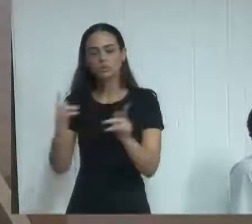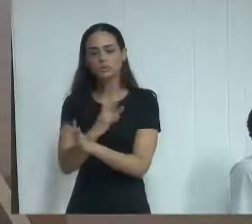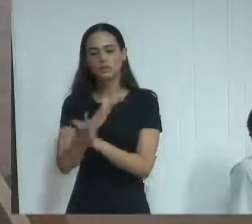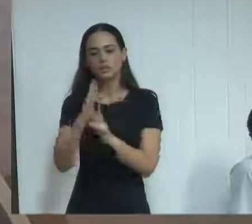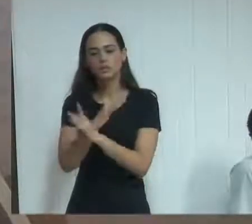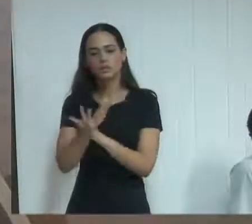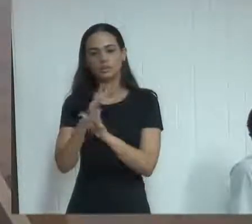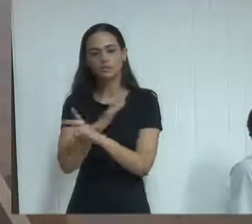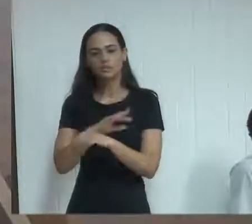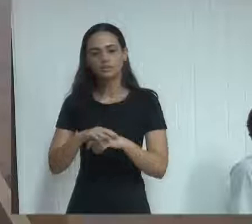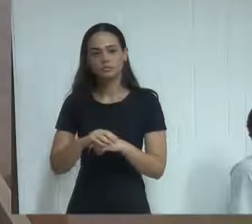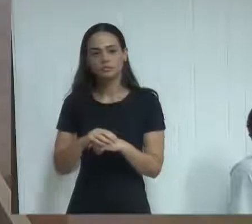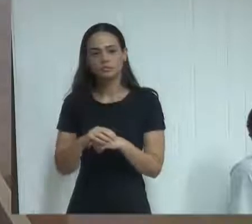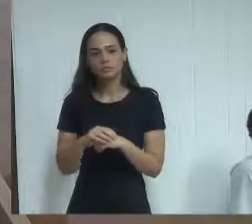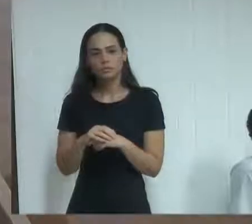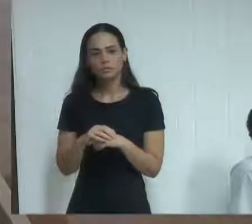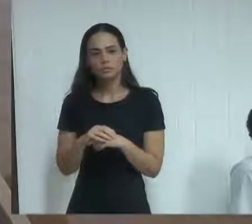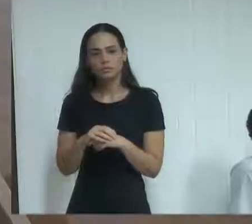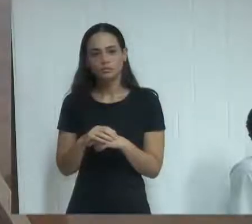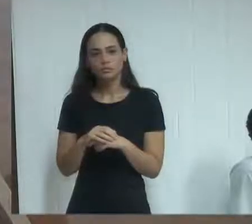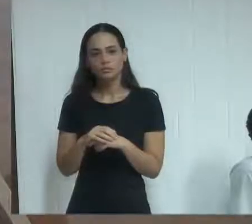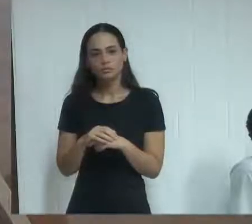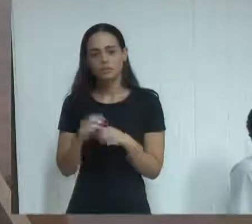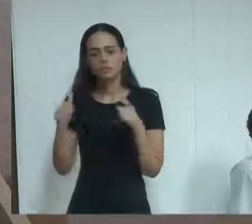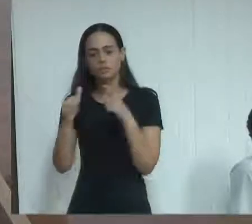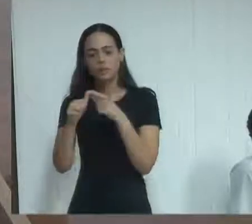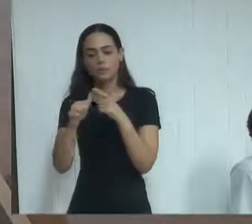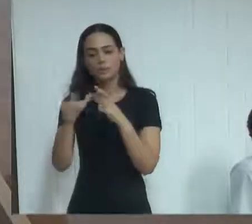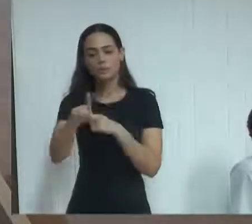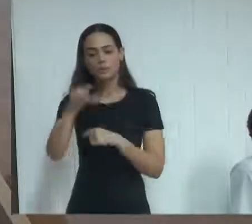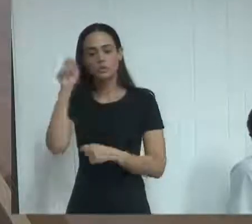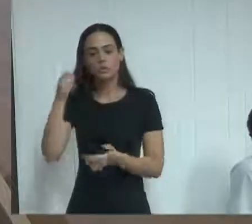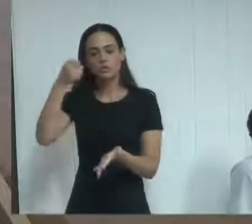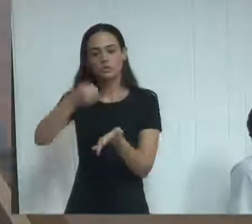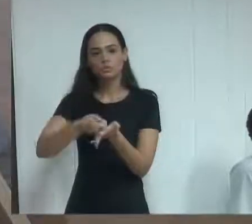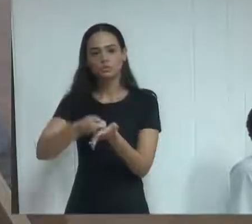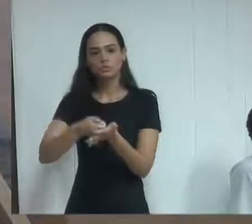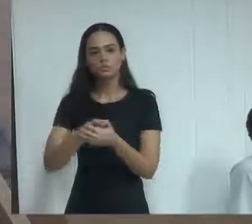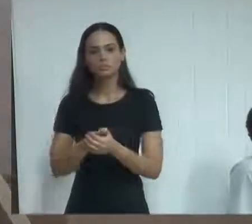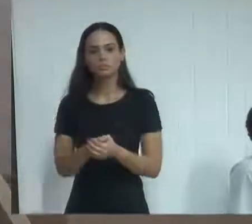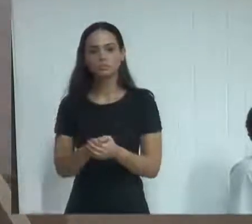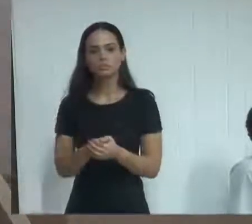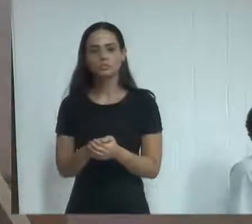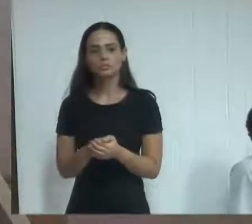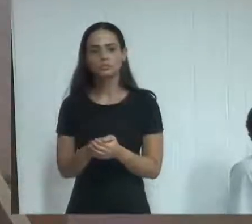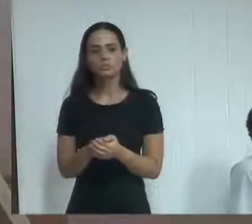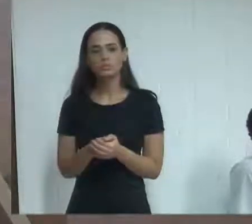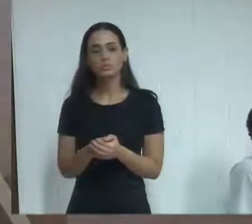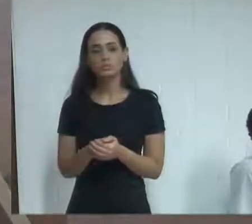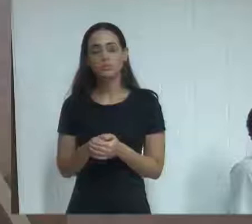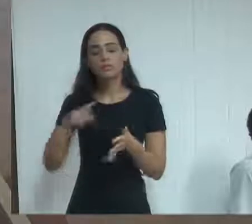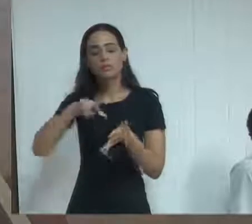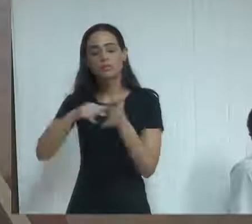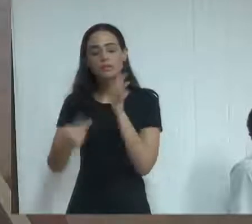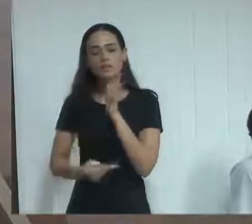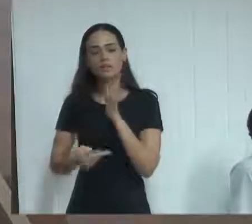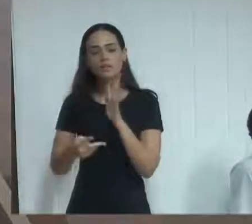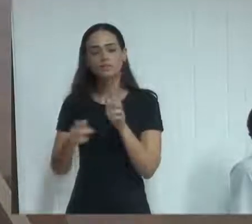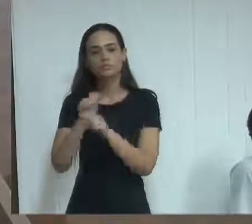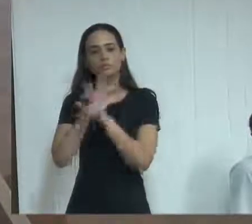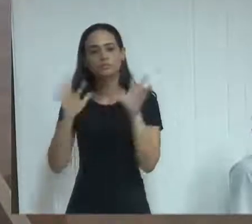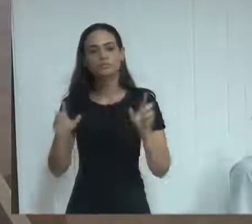ser observado somente na primeira opção de pagamento prevista em cada um dos grupos mencionados. Isso quer dizer o quê?